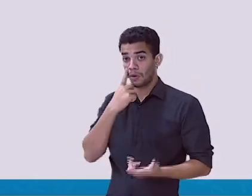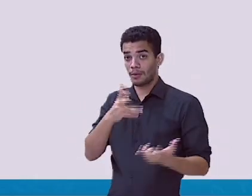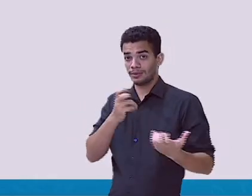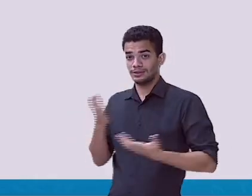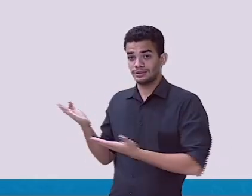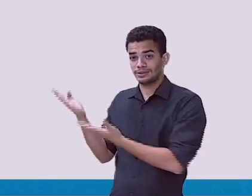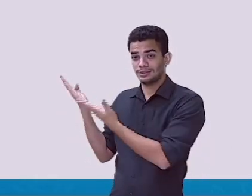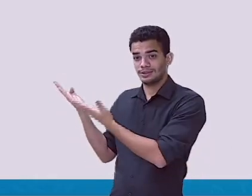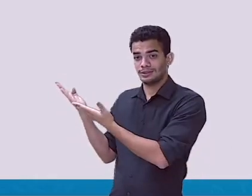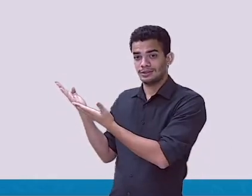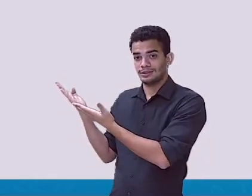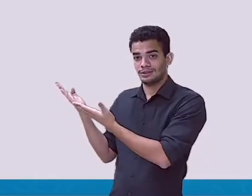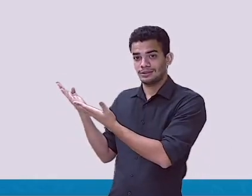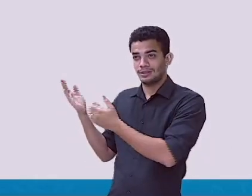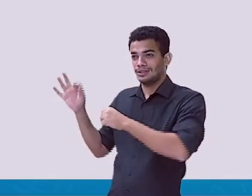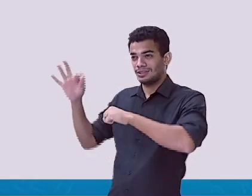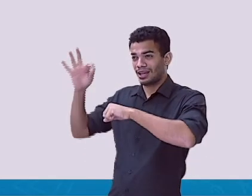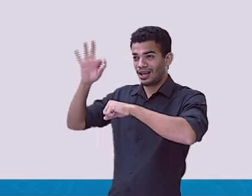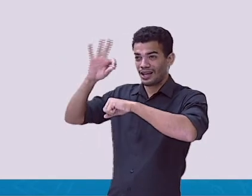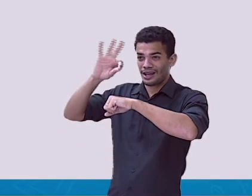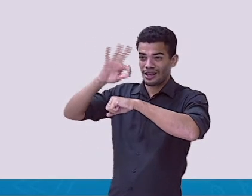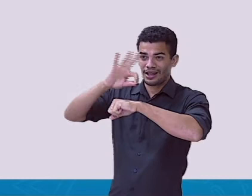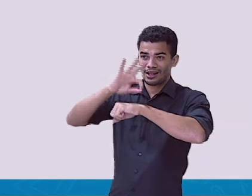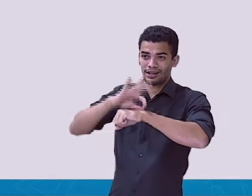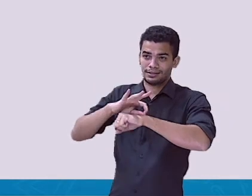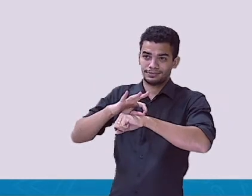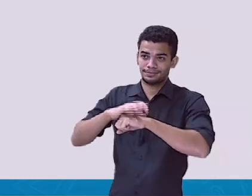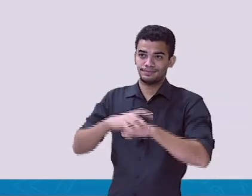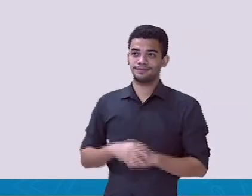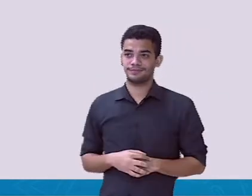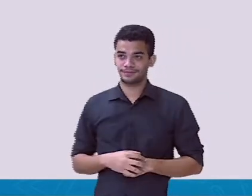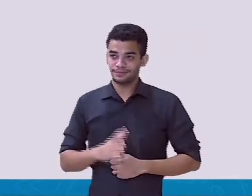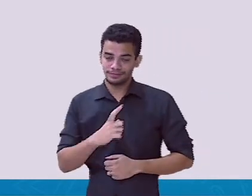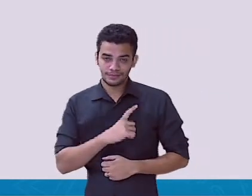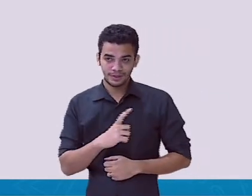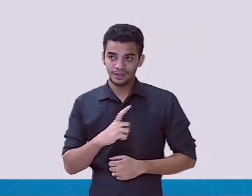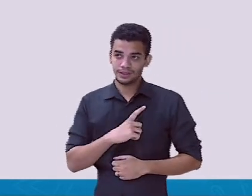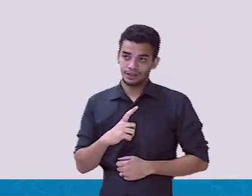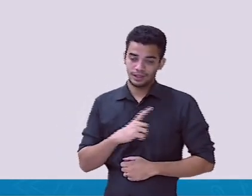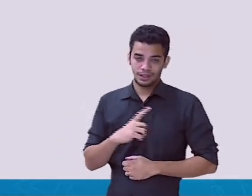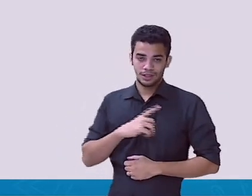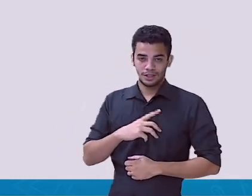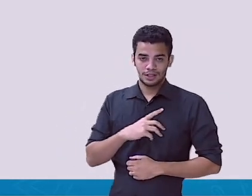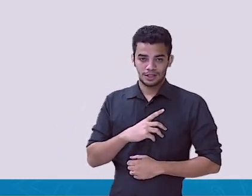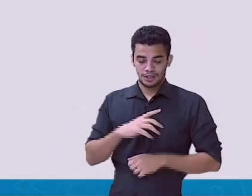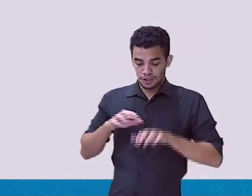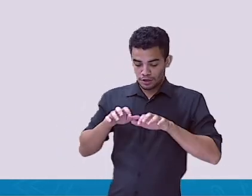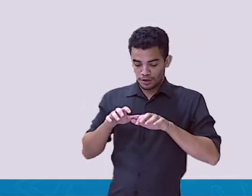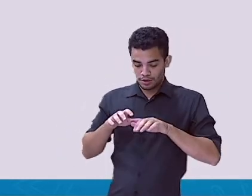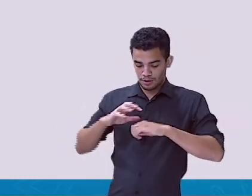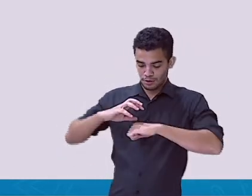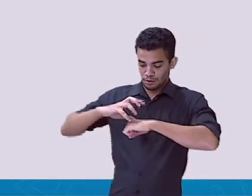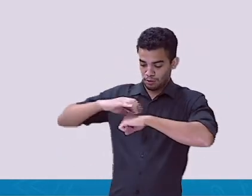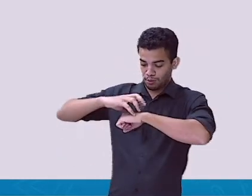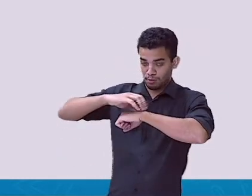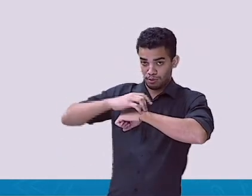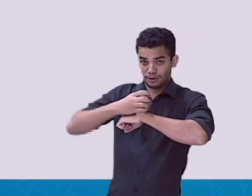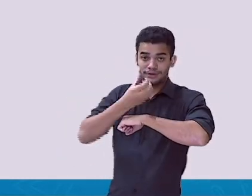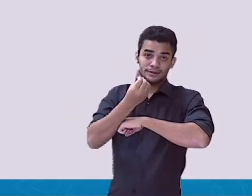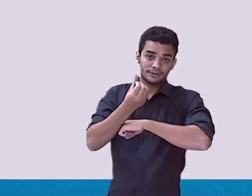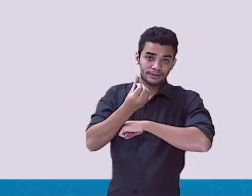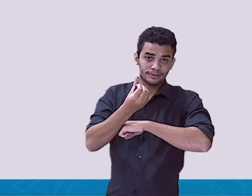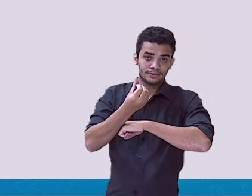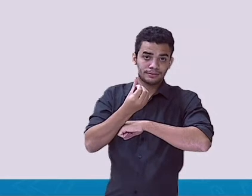asas. Mesmo? Olha lá, 3 pares de patas. A outra ordem são os hemípteras.